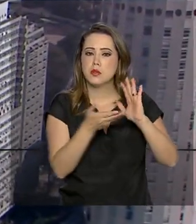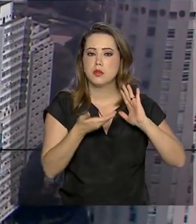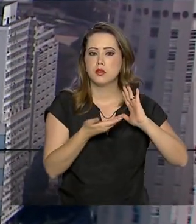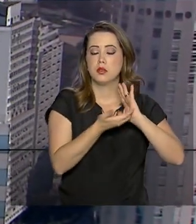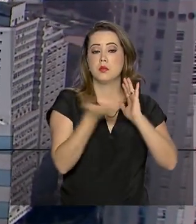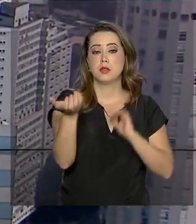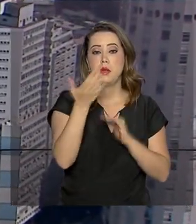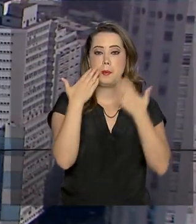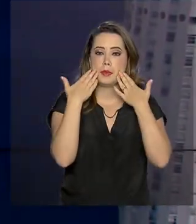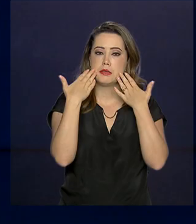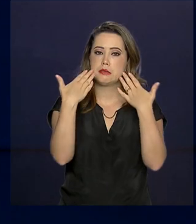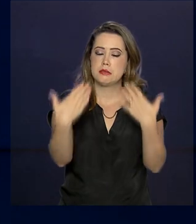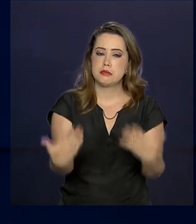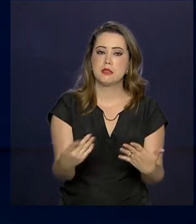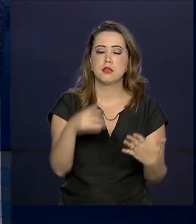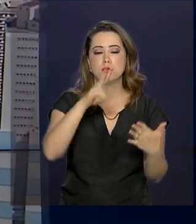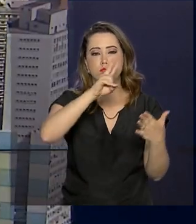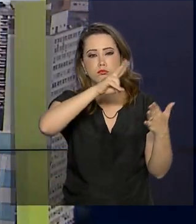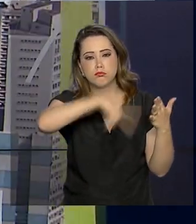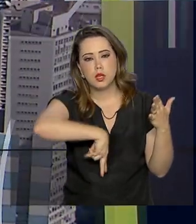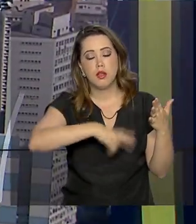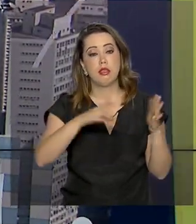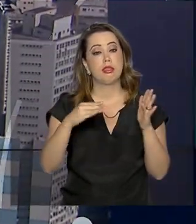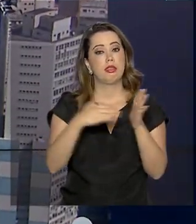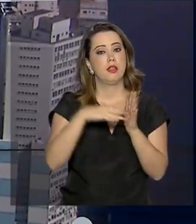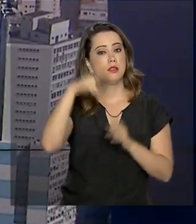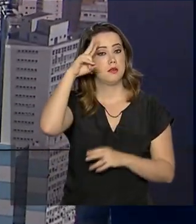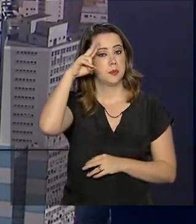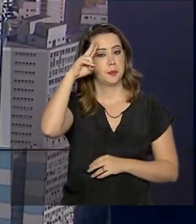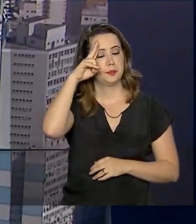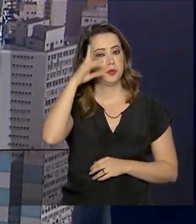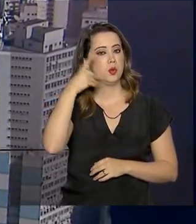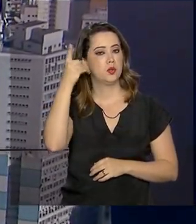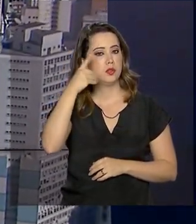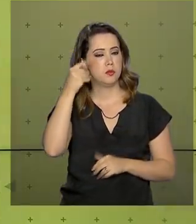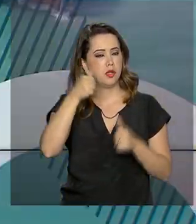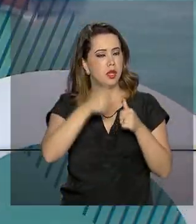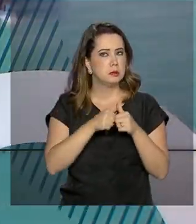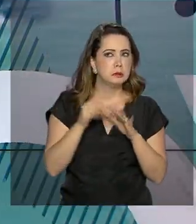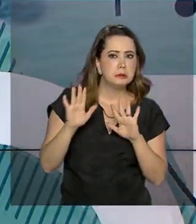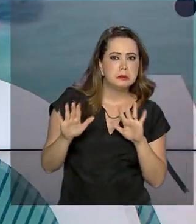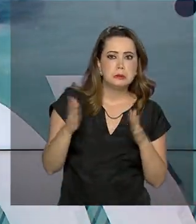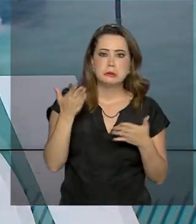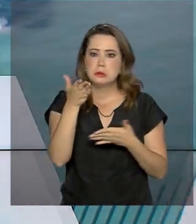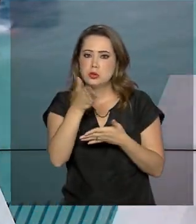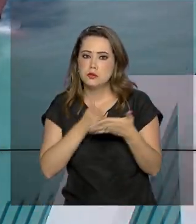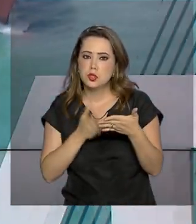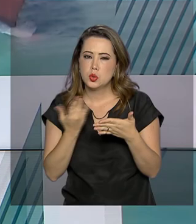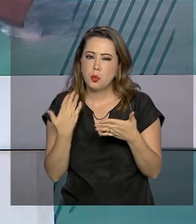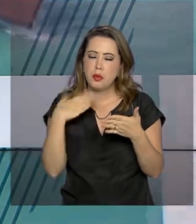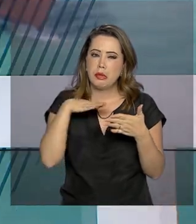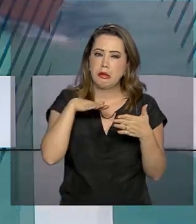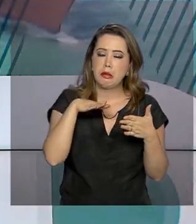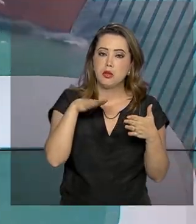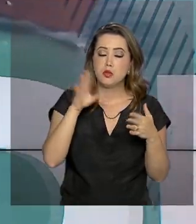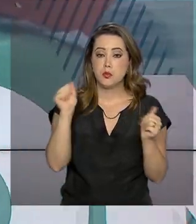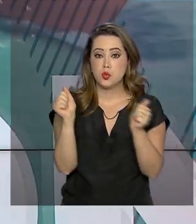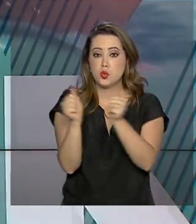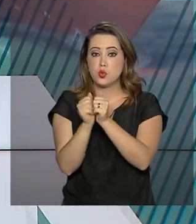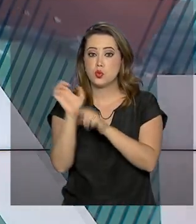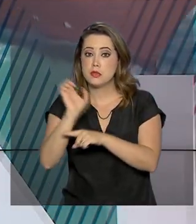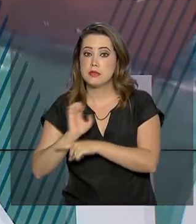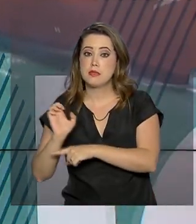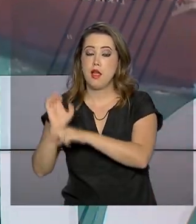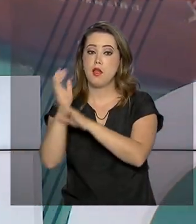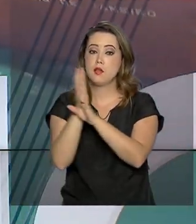pretende apresentar o parecer até a próxima segunda feira os deputados estão divididos sobre a inclusão de estados e municípios na